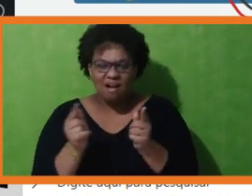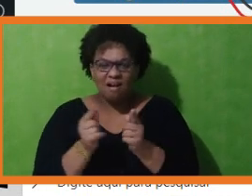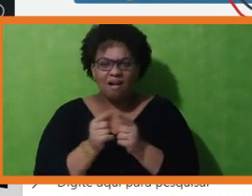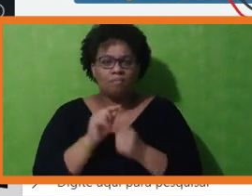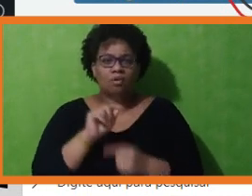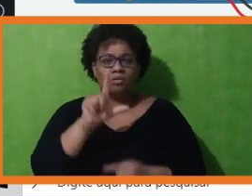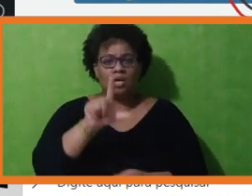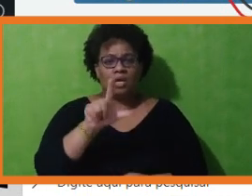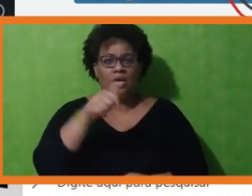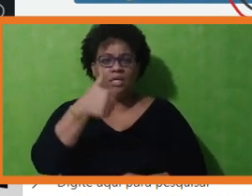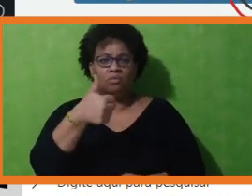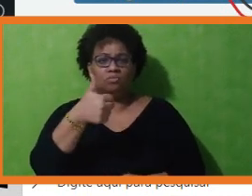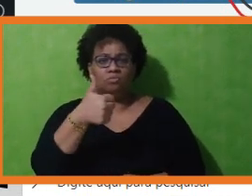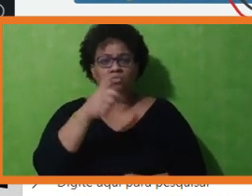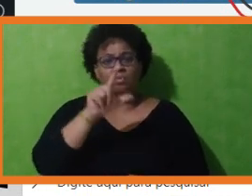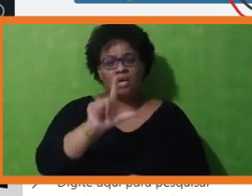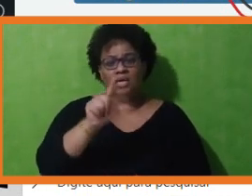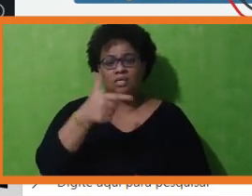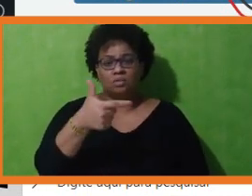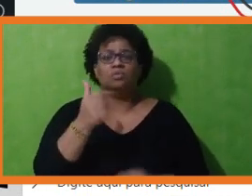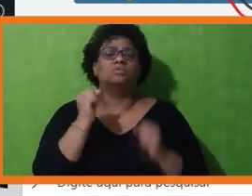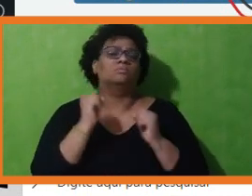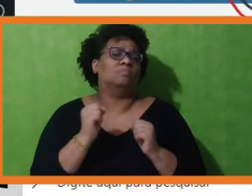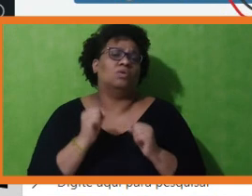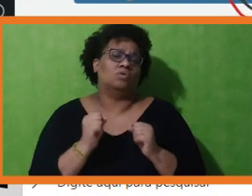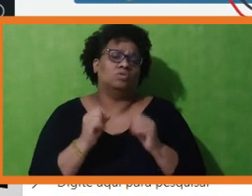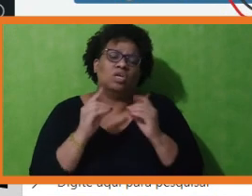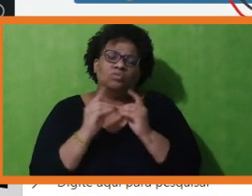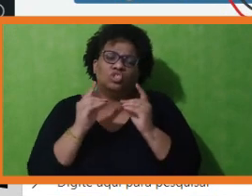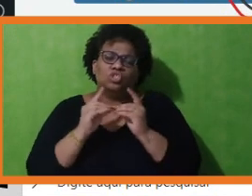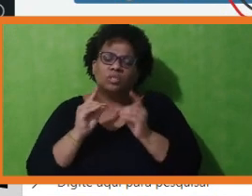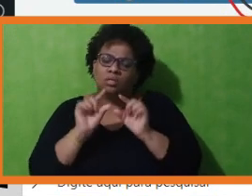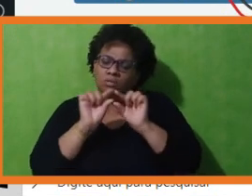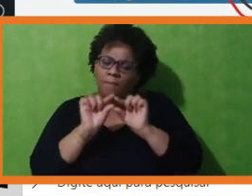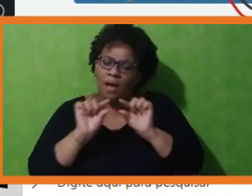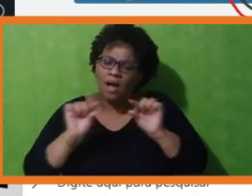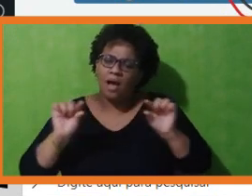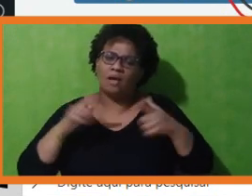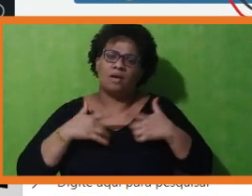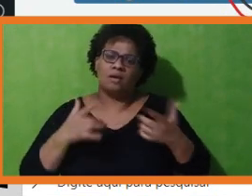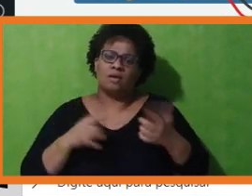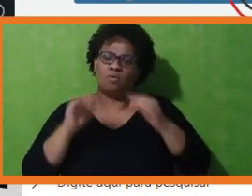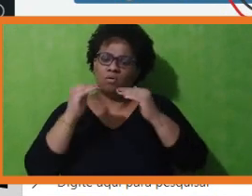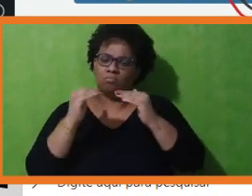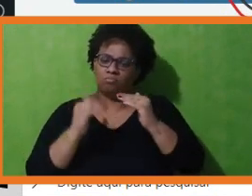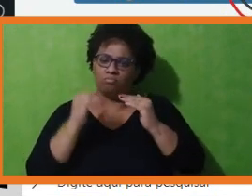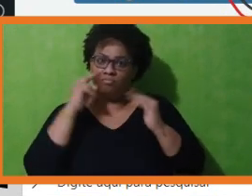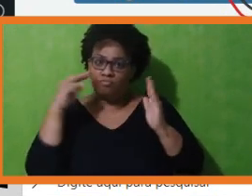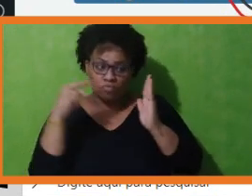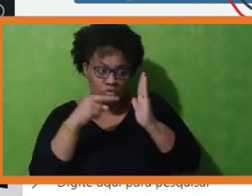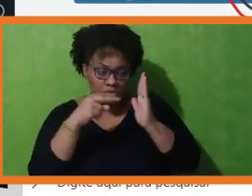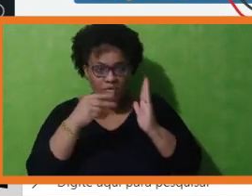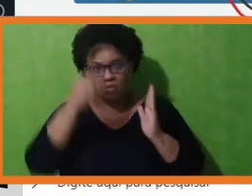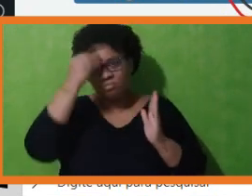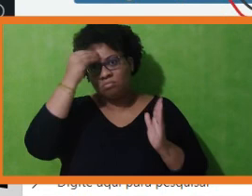economizar mais espaço ainda e botar L1 e L2, você pode fazer. Por fins didáticos, eu estou colocando aqui leitura botão 1 e leitura